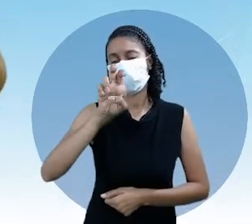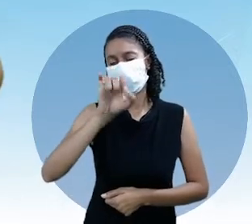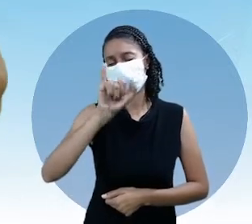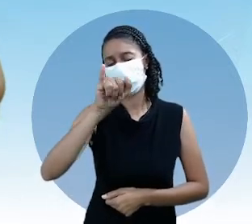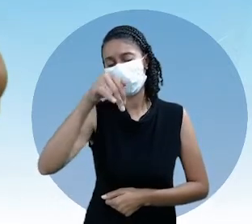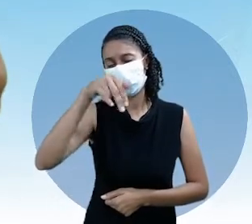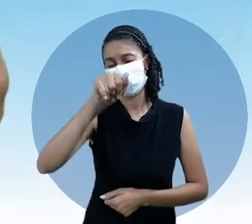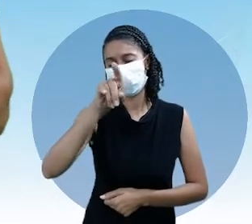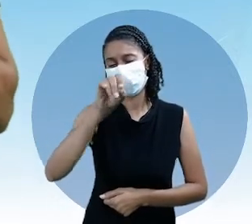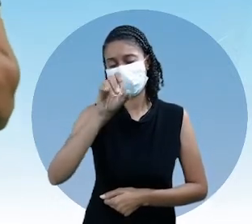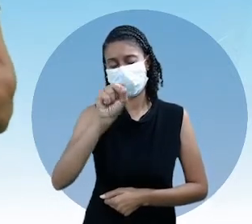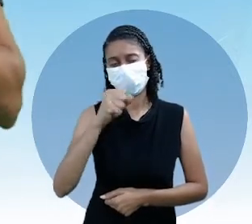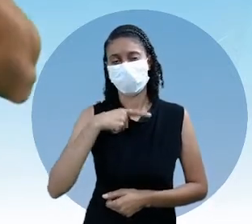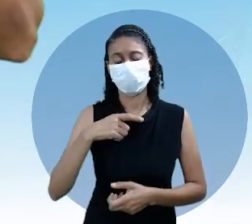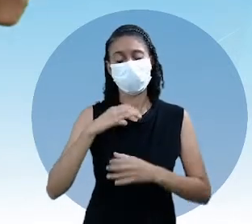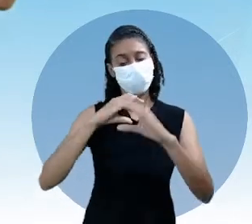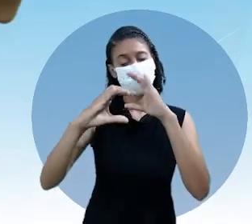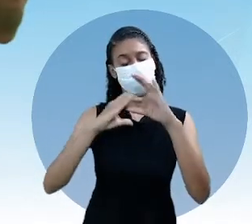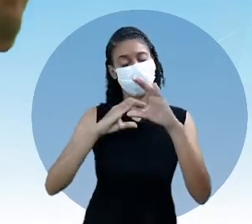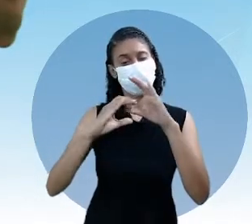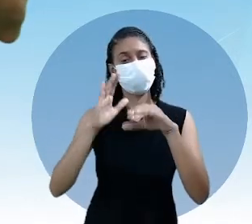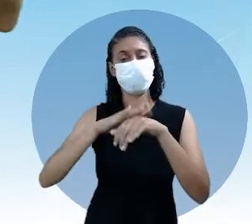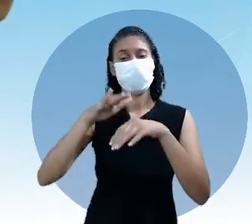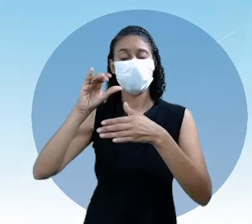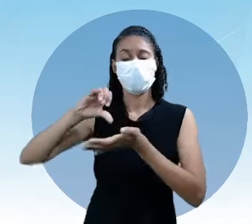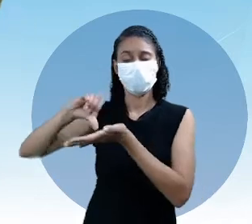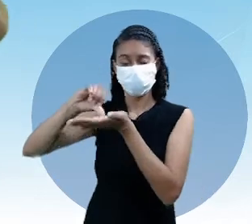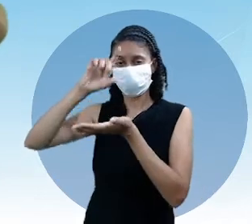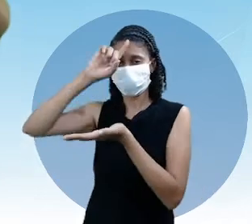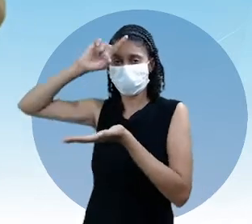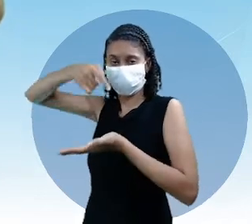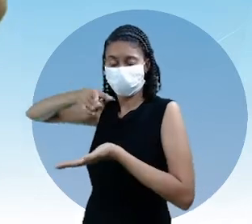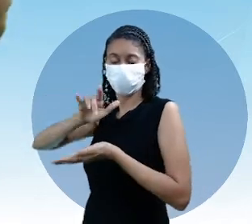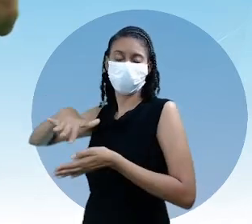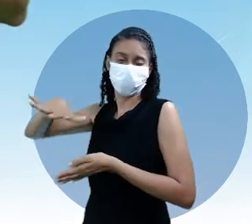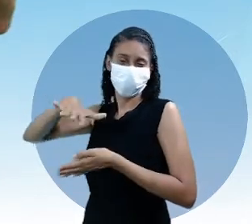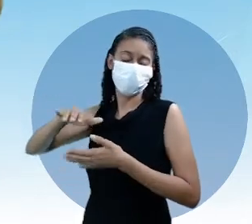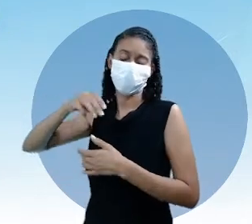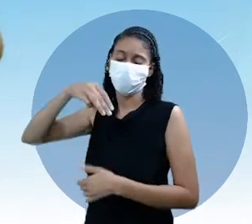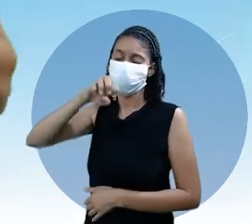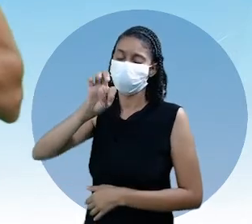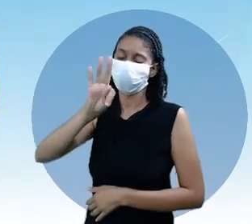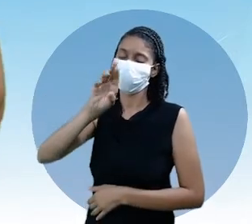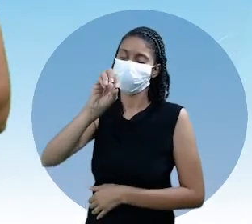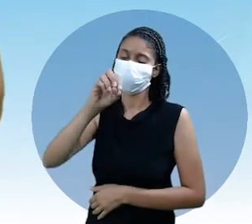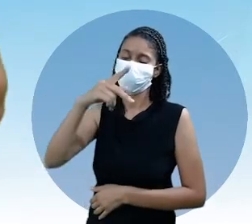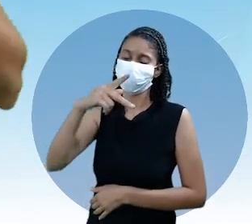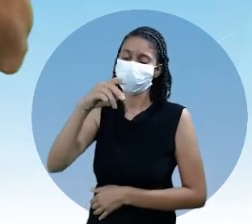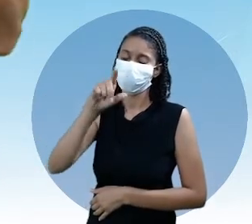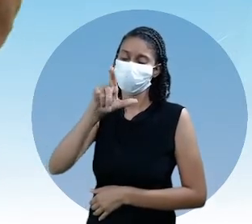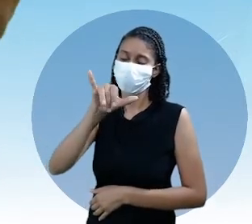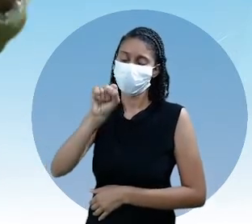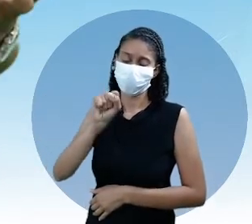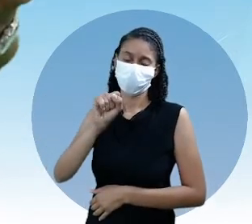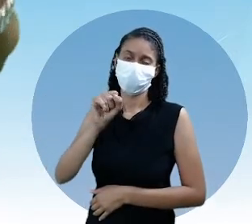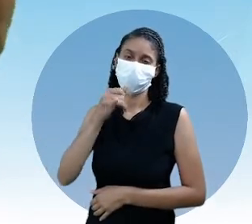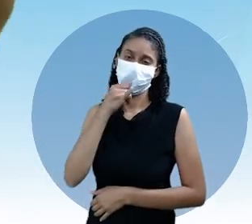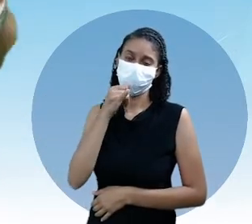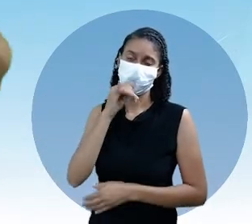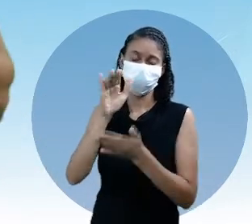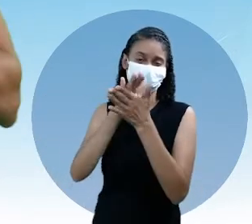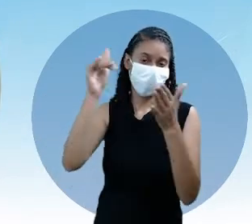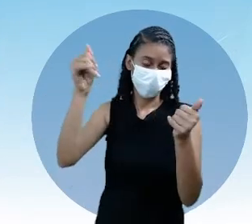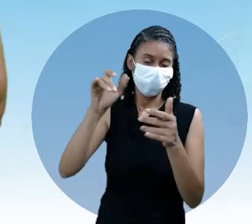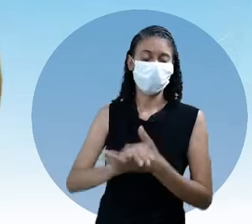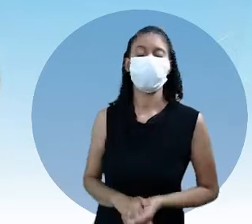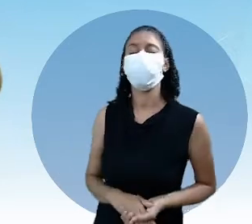uma comunicação muito mais com a metrópole, né, com a capital da metrópole, né, que no caso é a Espanha, no caso